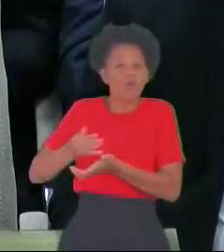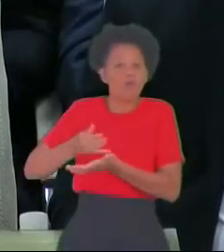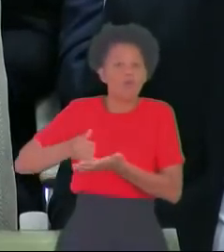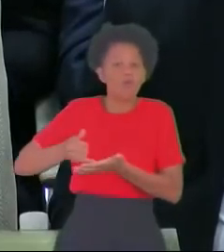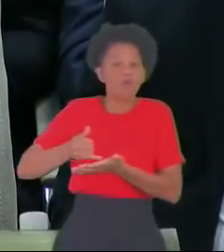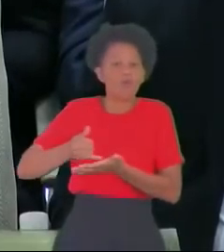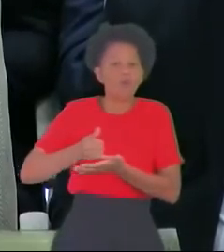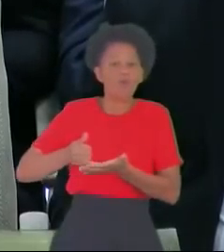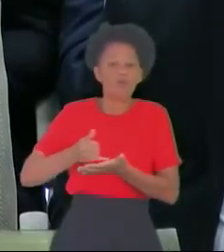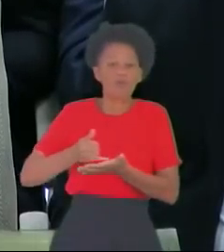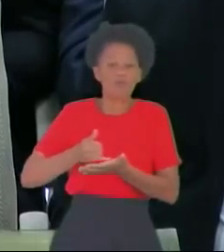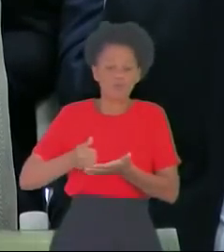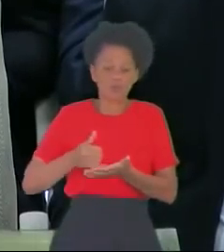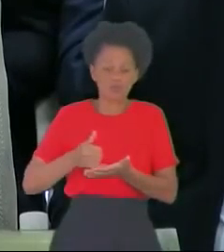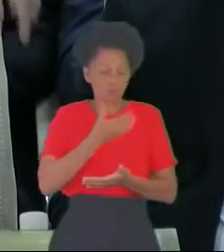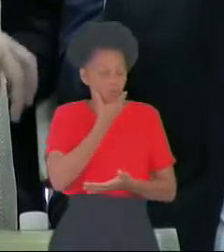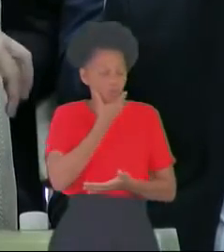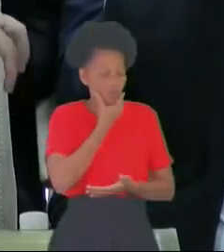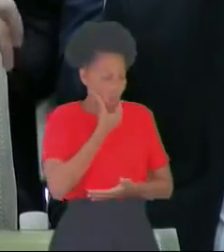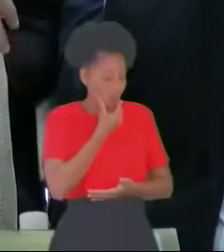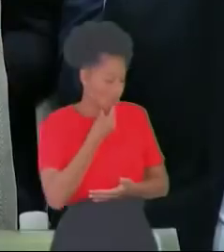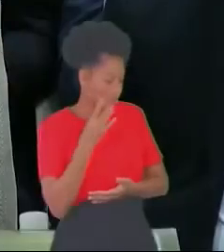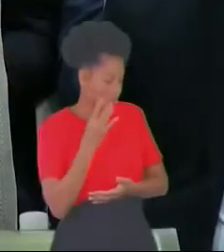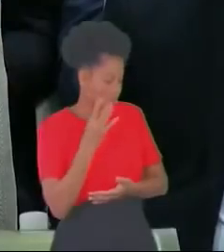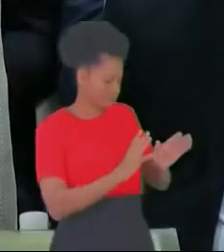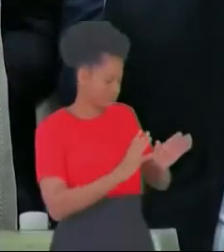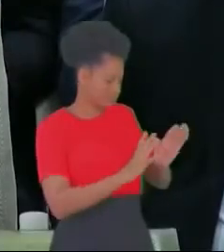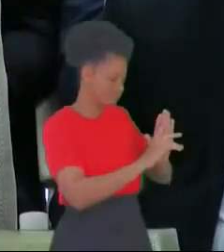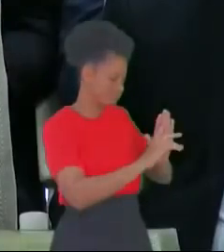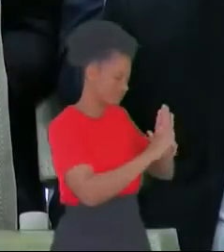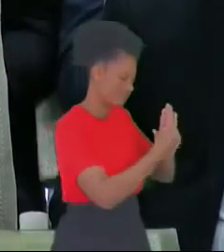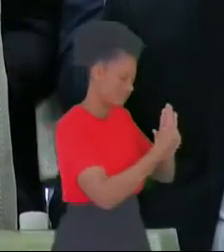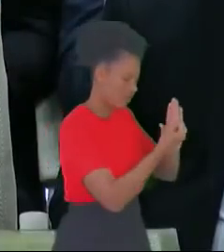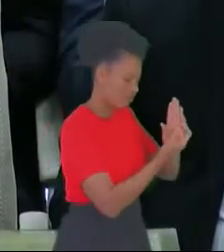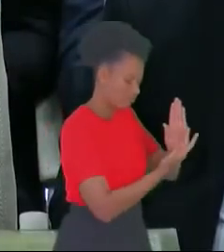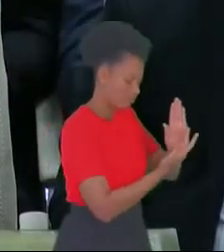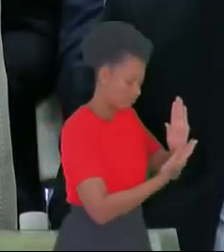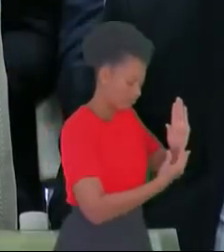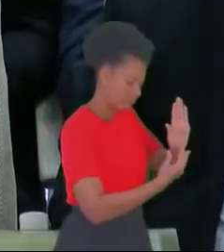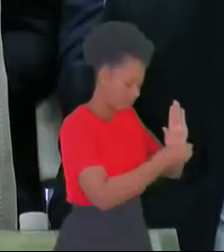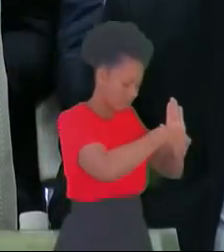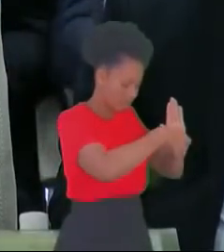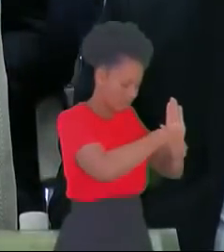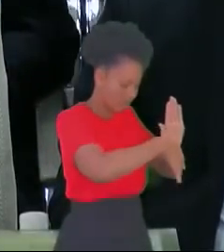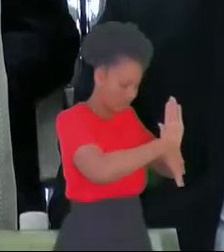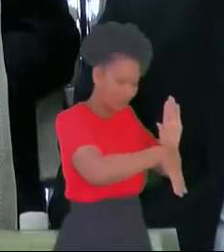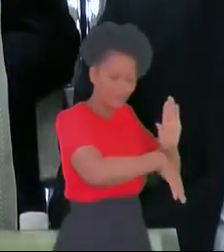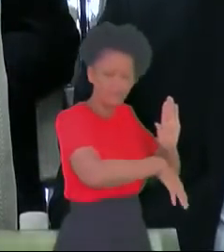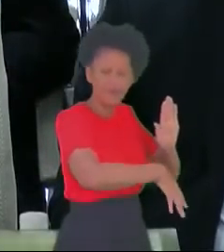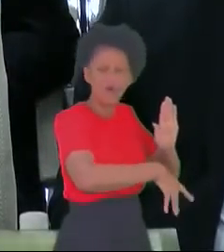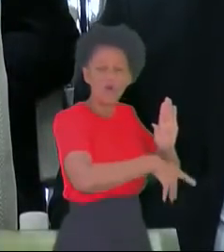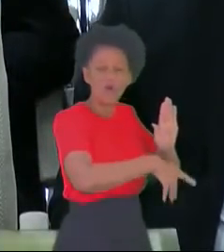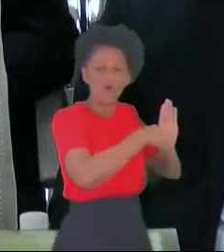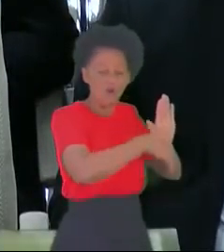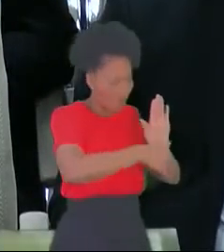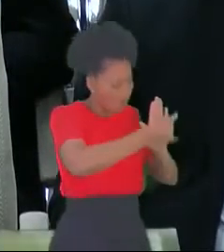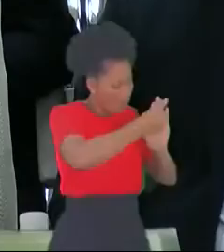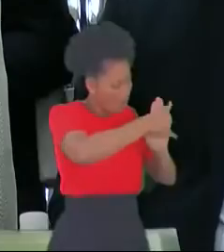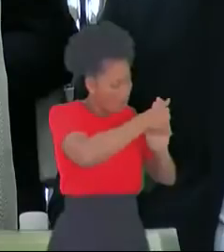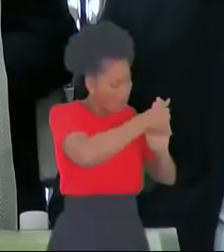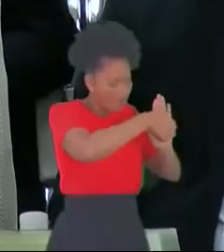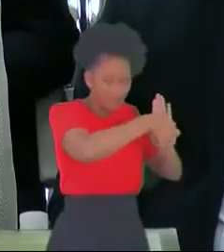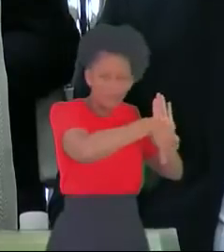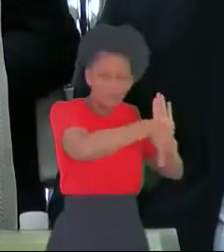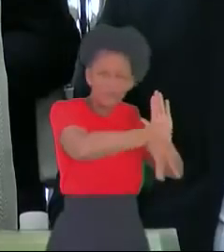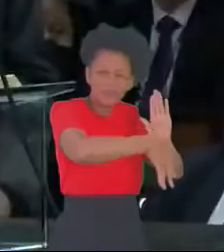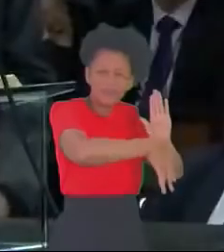O noivo deixou azeite, botou a mão por dentro e deixou azeite nas aldravas, deixou azeite nas maçanetas,